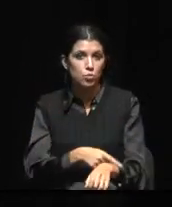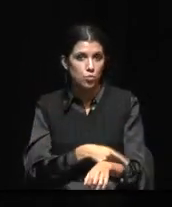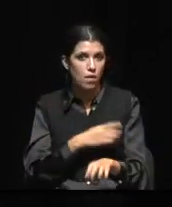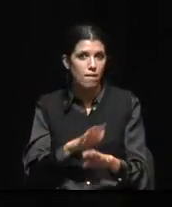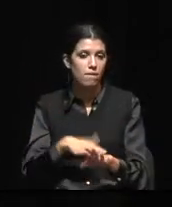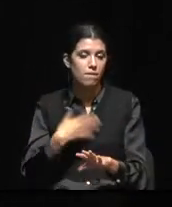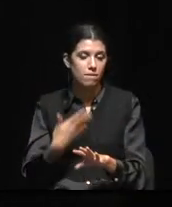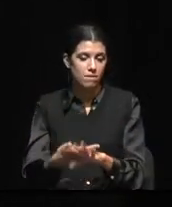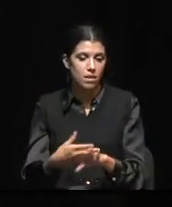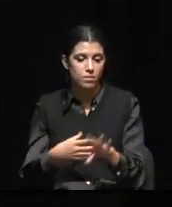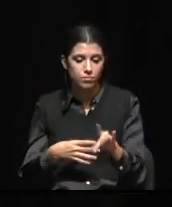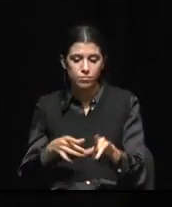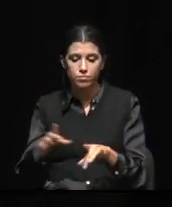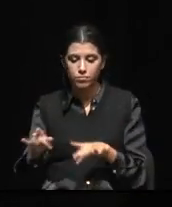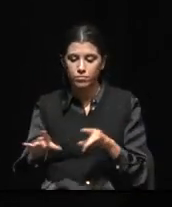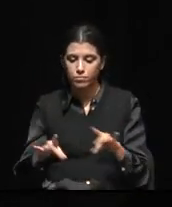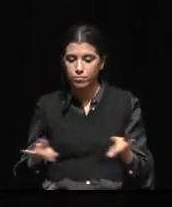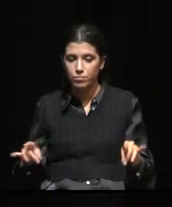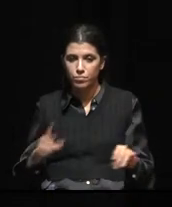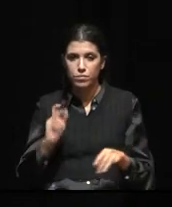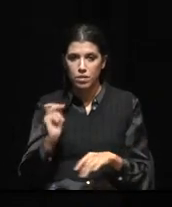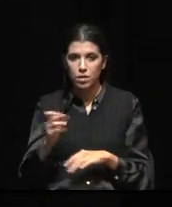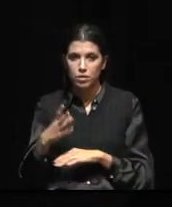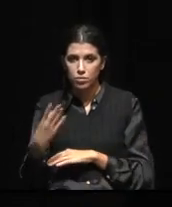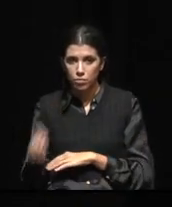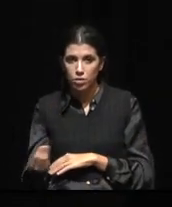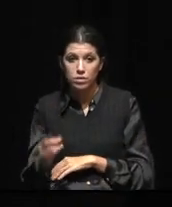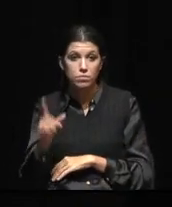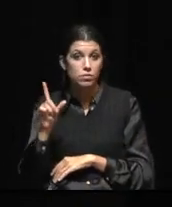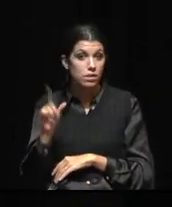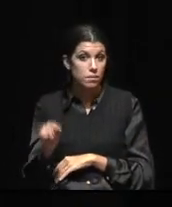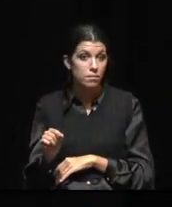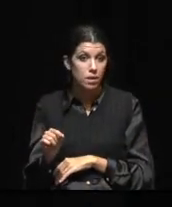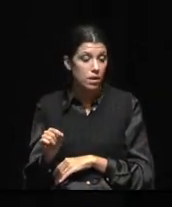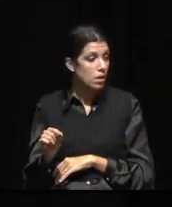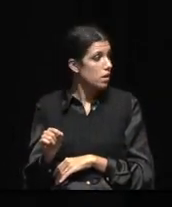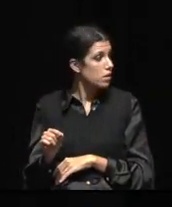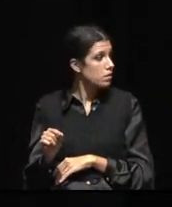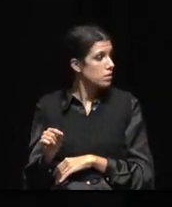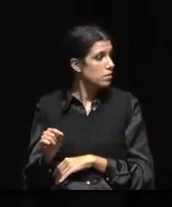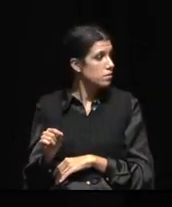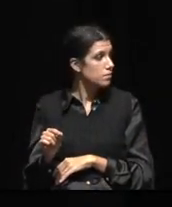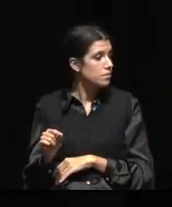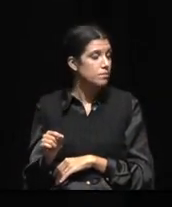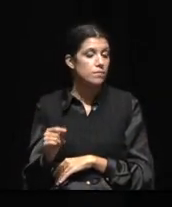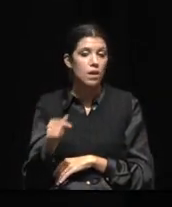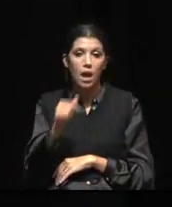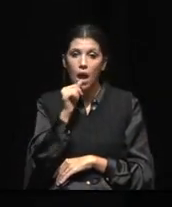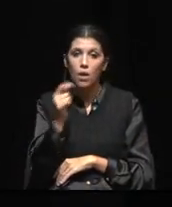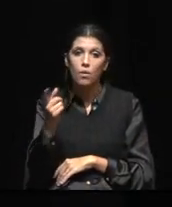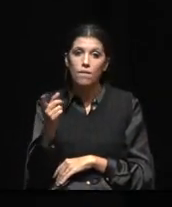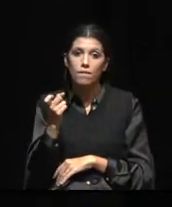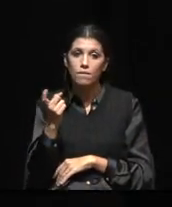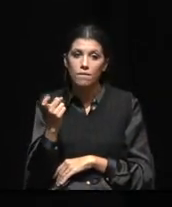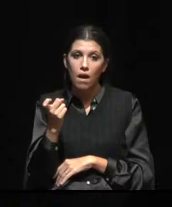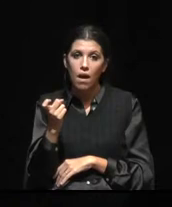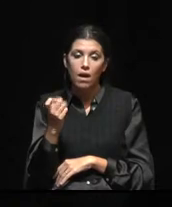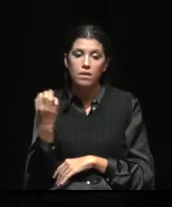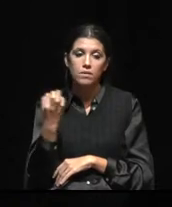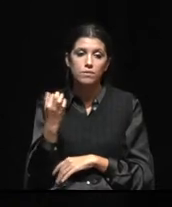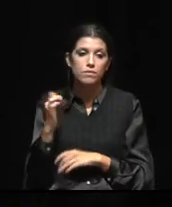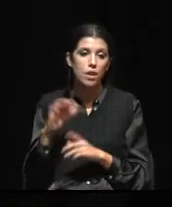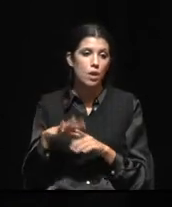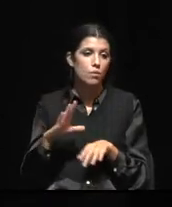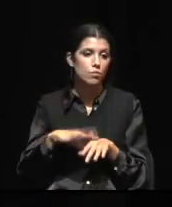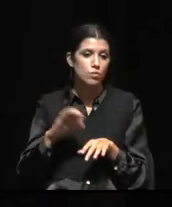multiplicar nas próximas décadas acresce ainda que da falta de água potável ser hoje um dos